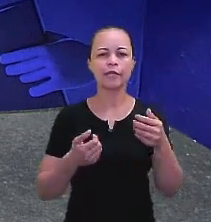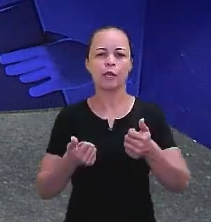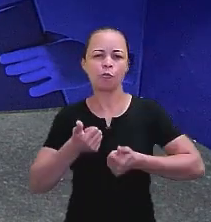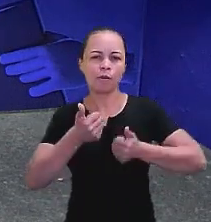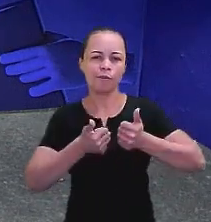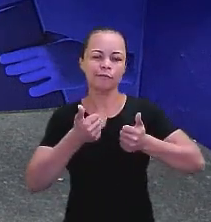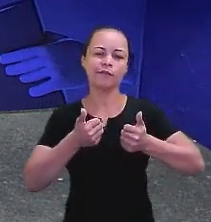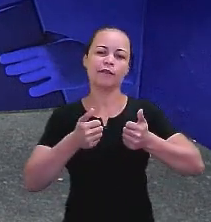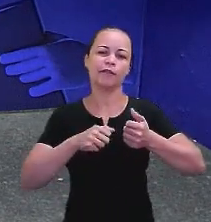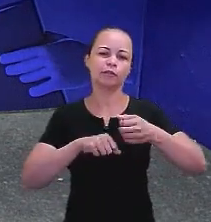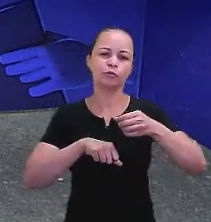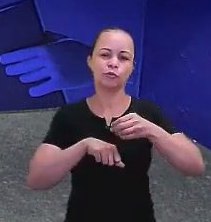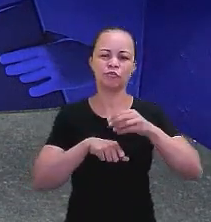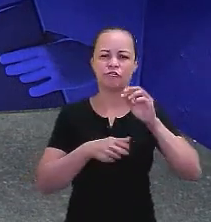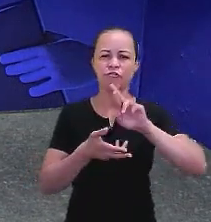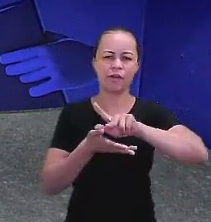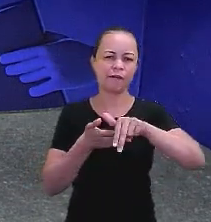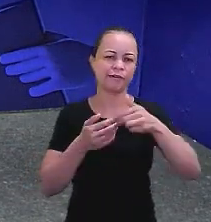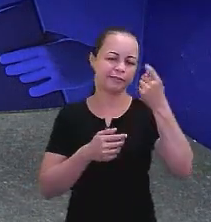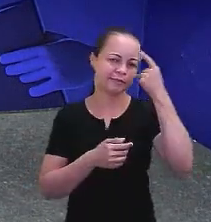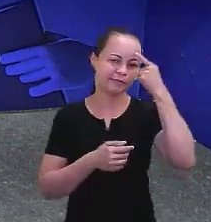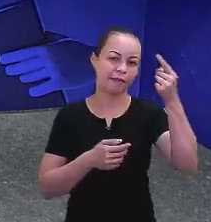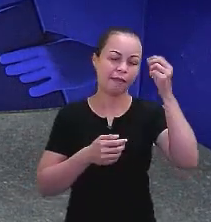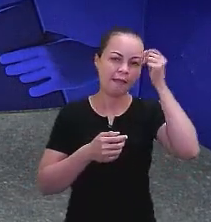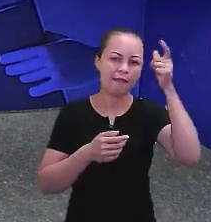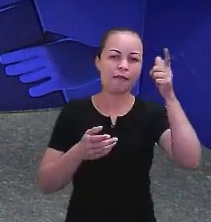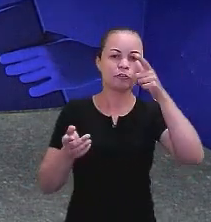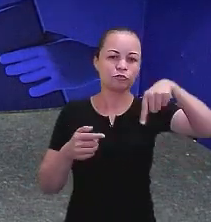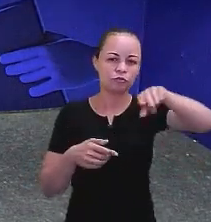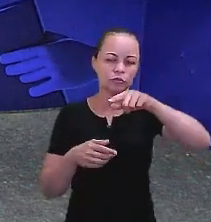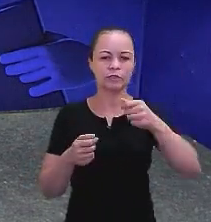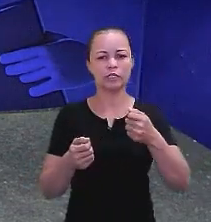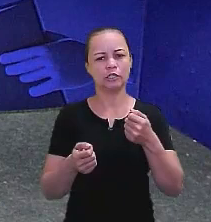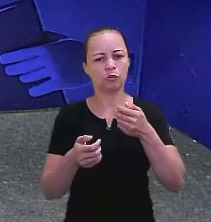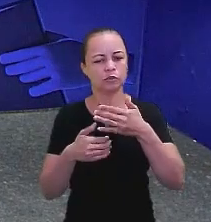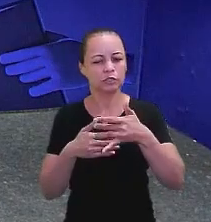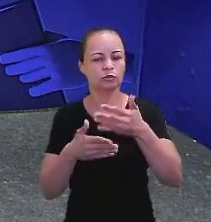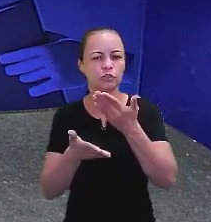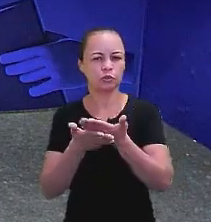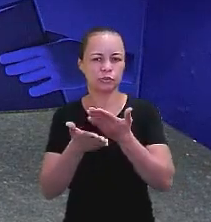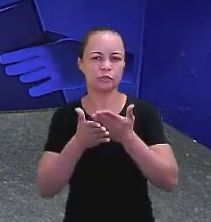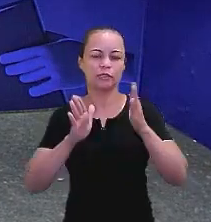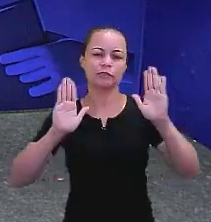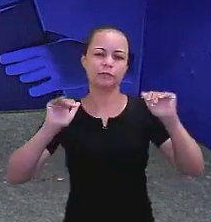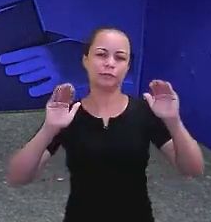ideias com vocês. Continue estudando muito e até a próxima aula.